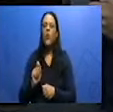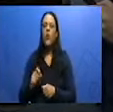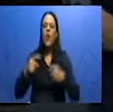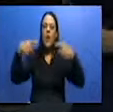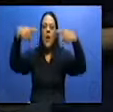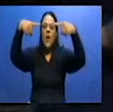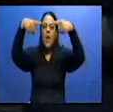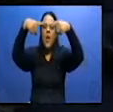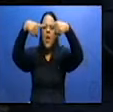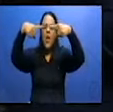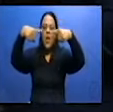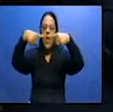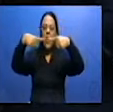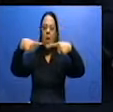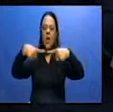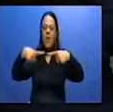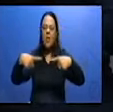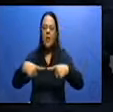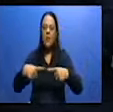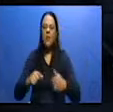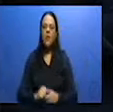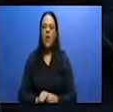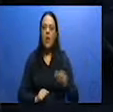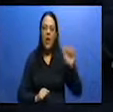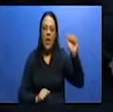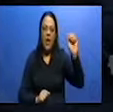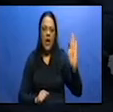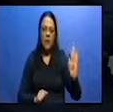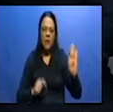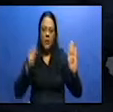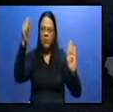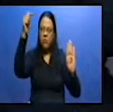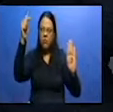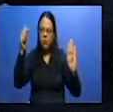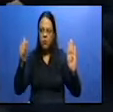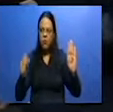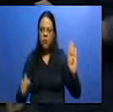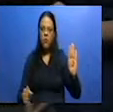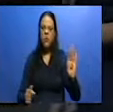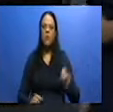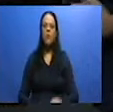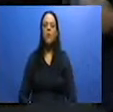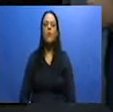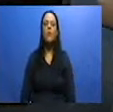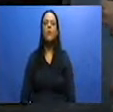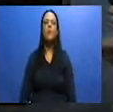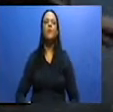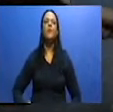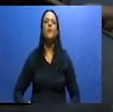É colocar a letra referente, ó. Não é marcar X, quarto ano.